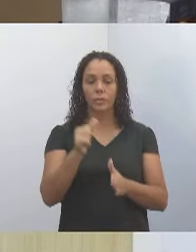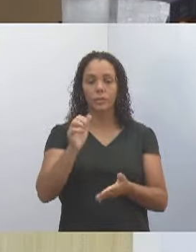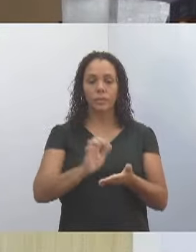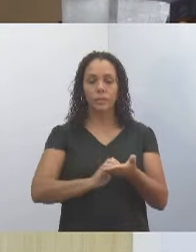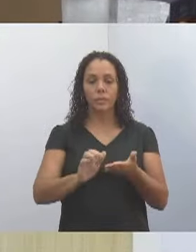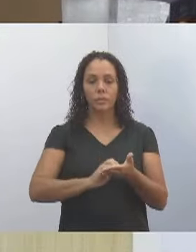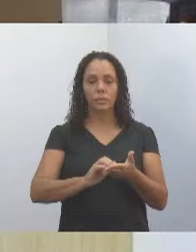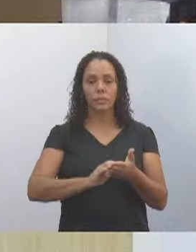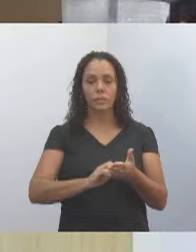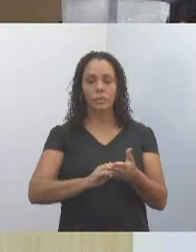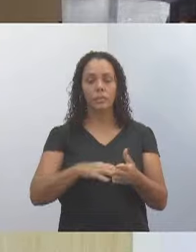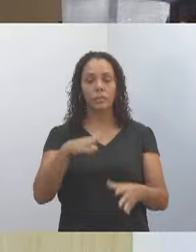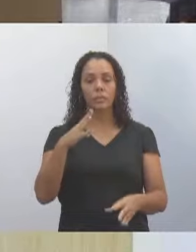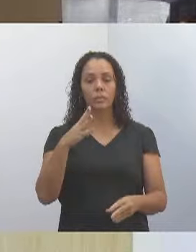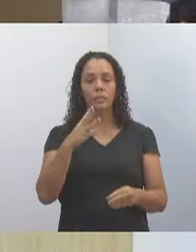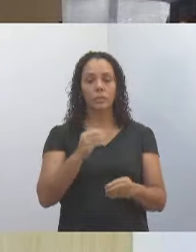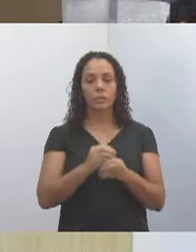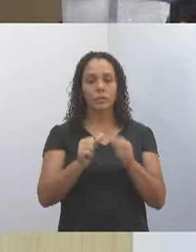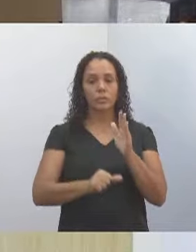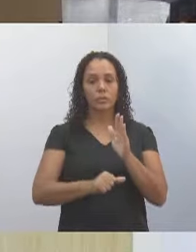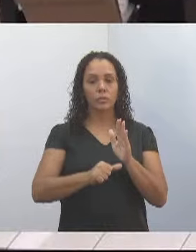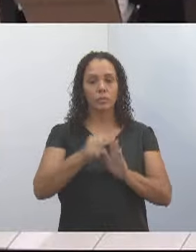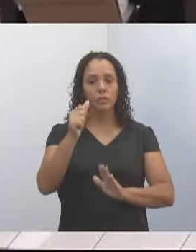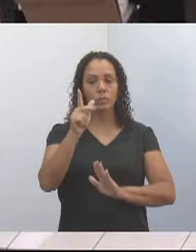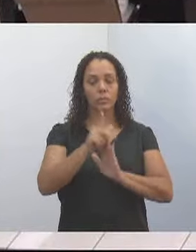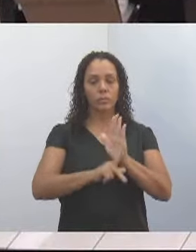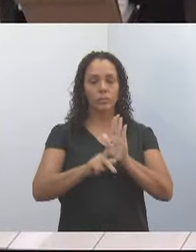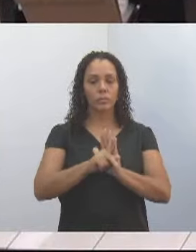resumo do primeiro projeto constante da ordem do dia.